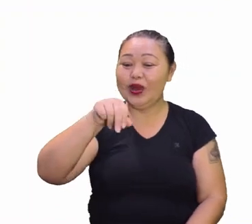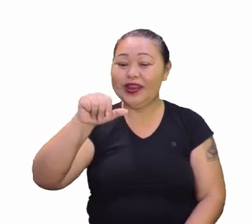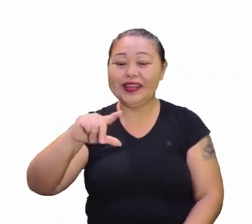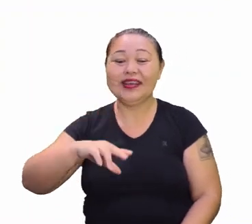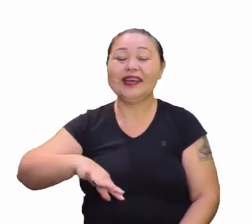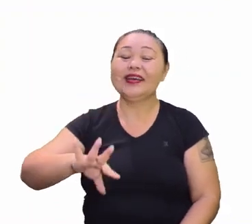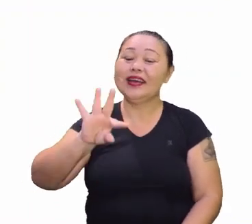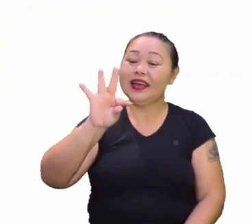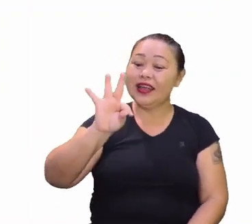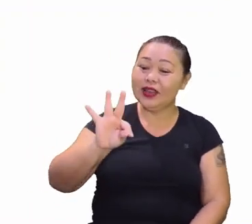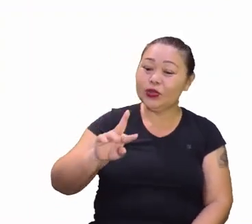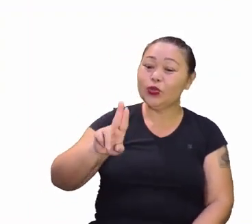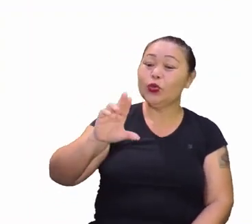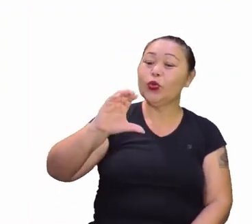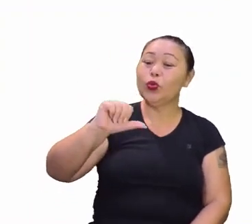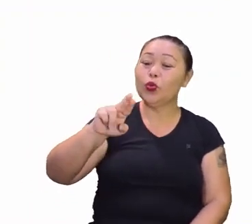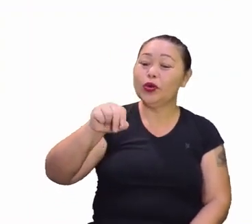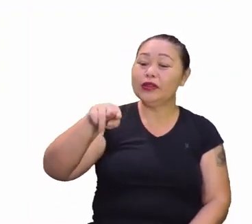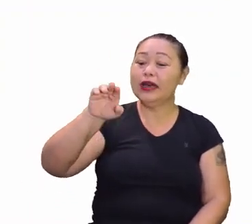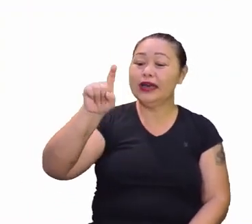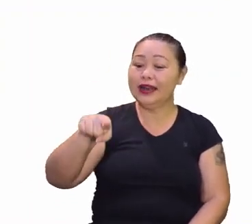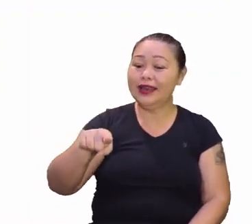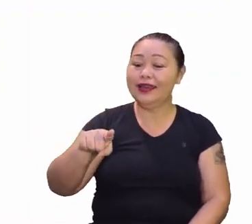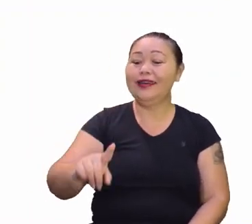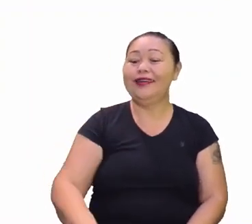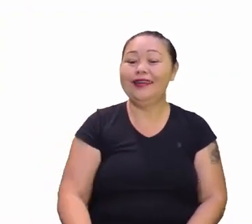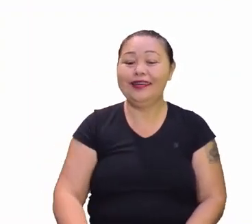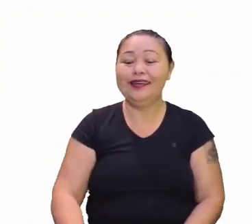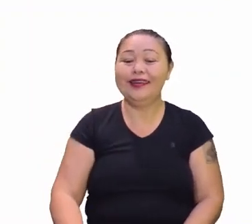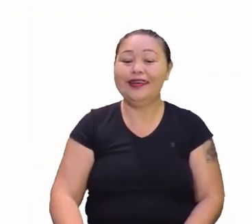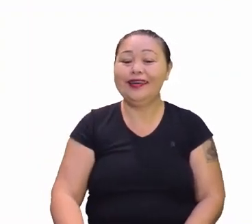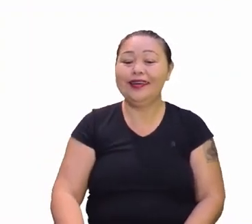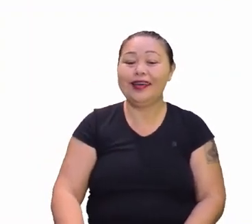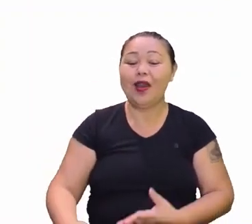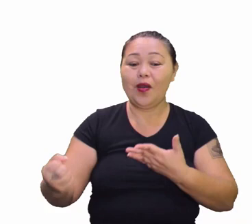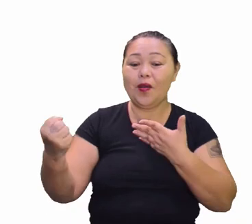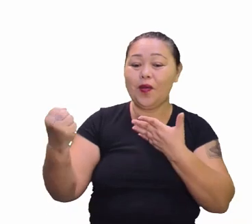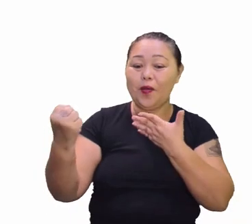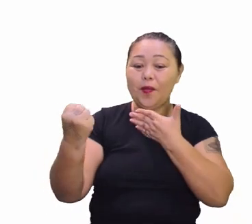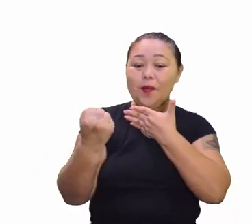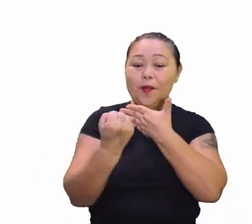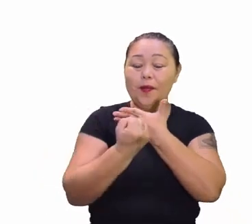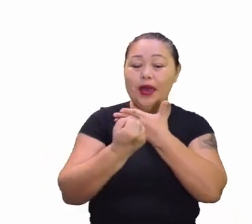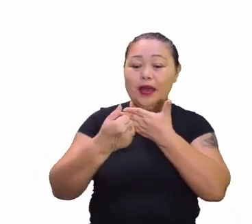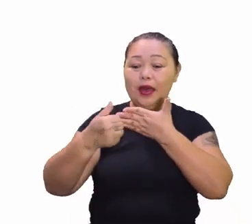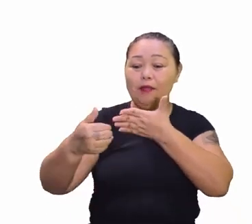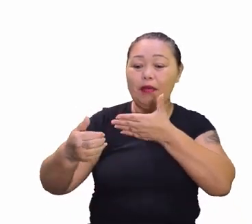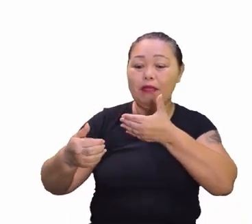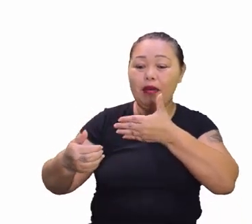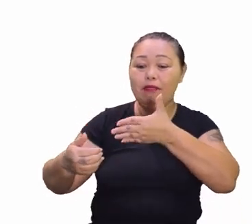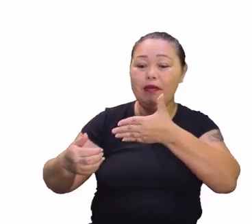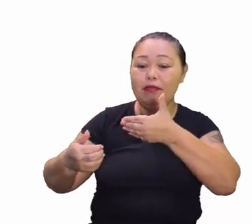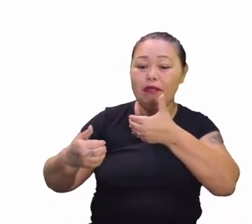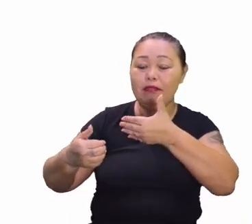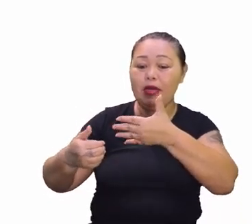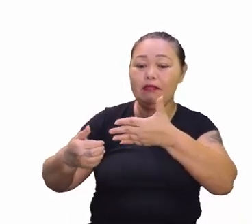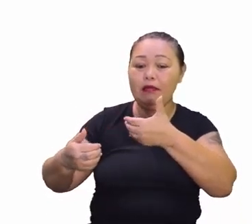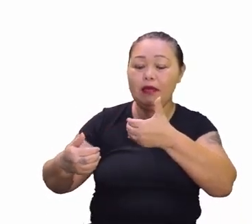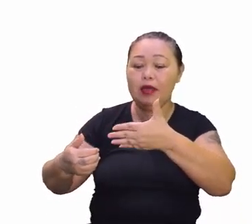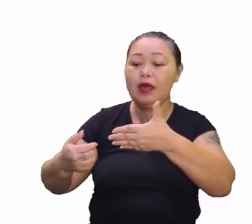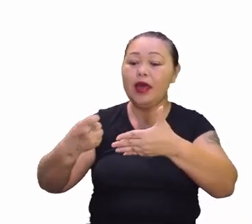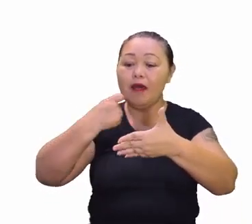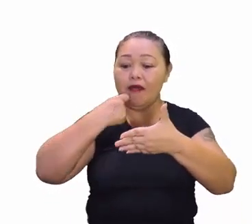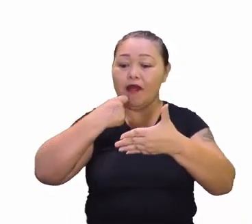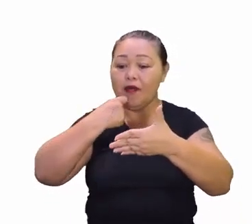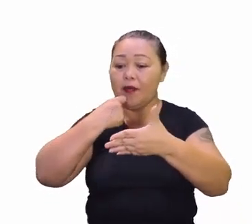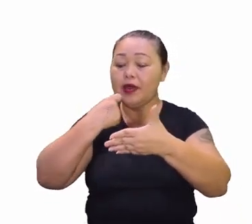é o tucunaré. Ó. Tucunaré é? Como é tucunaré, né? Olha aqui, ó. A marca principal dele é isso aqui, ó. Tucunaré. Sabe? E esse peixe é